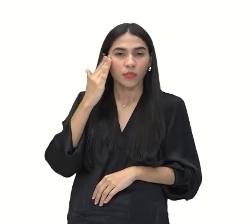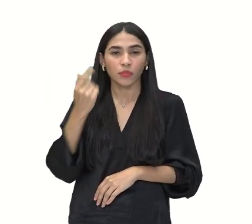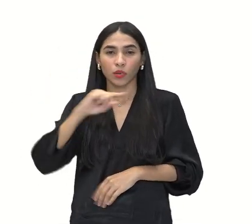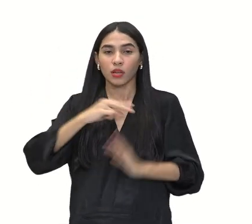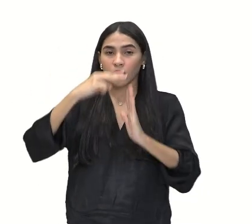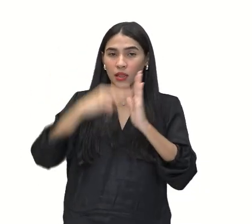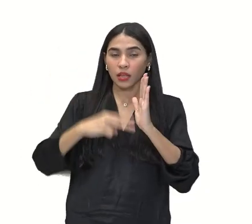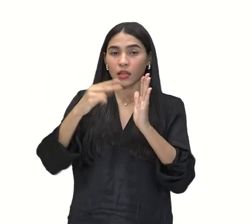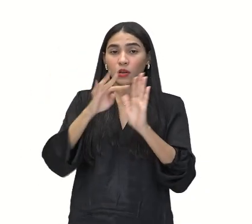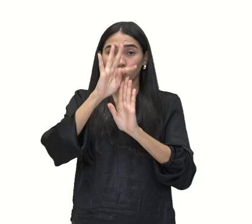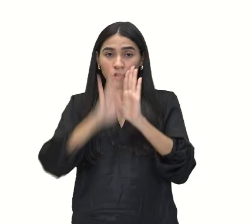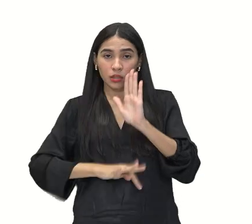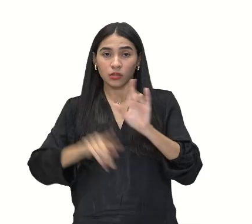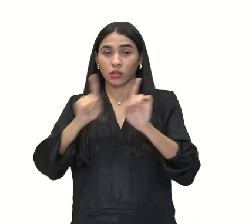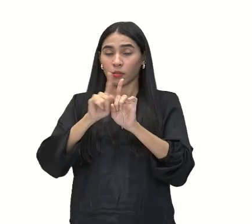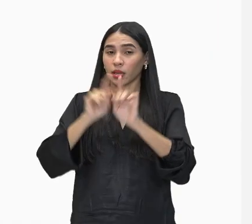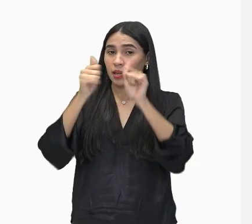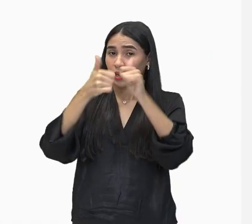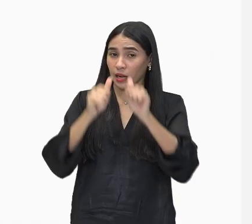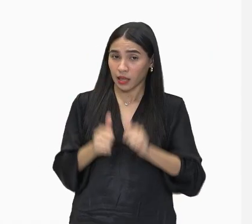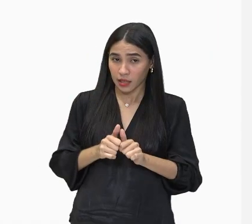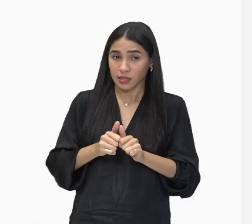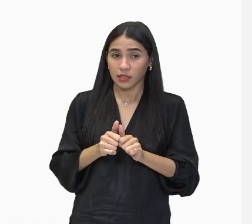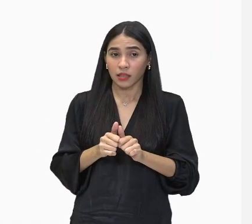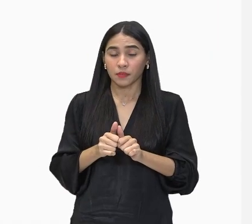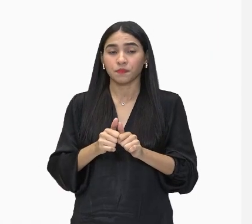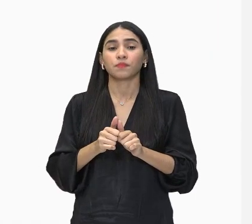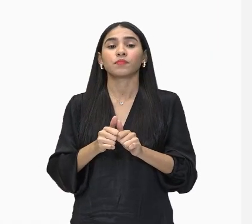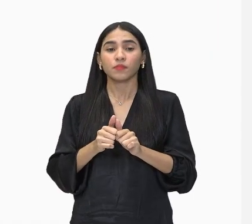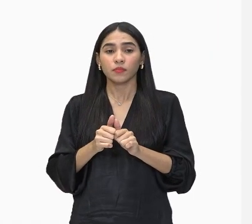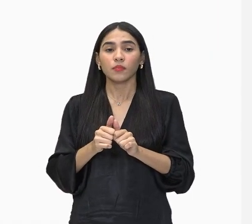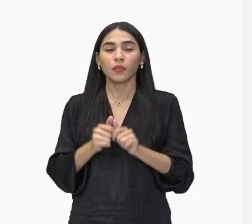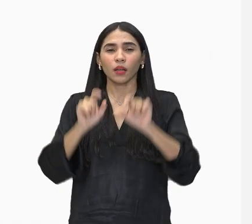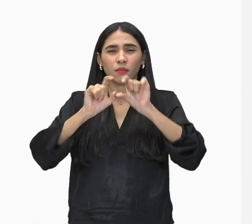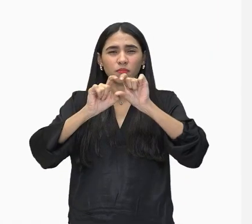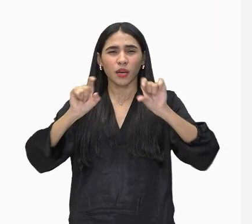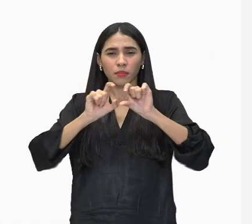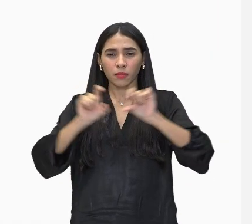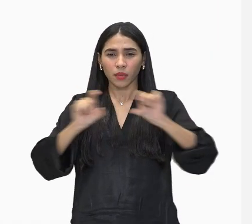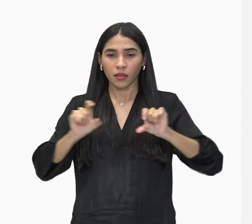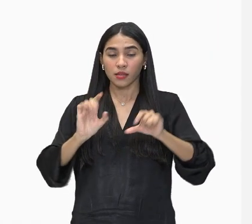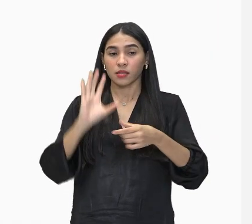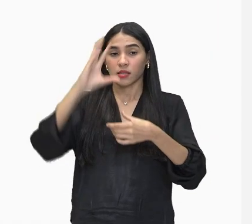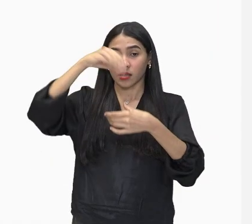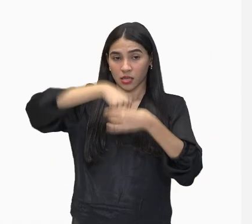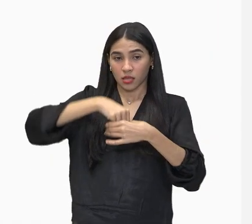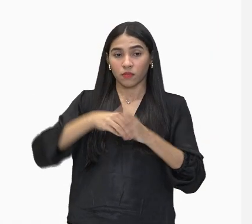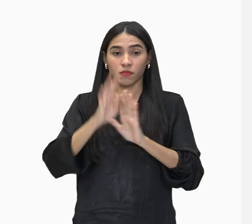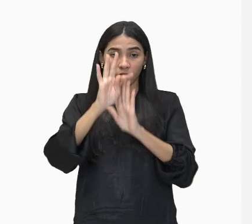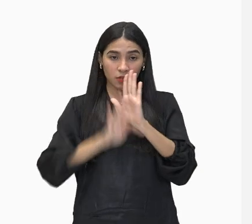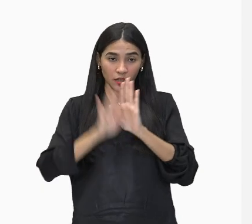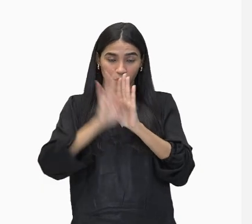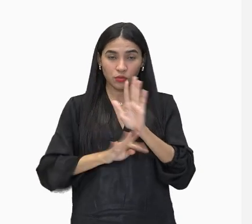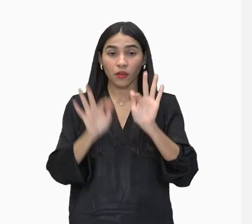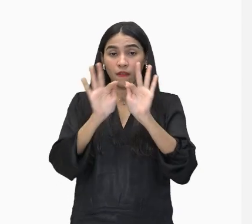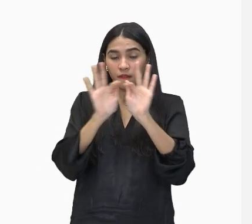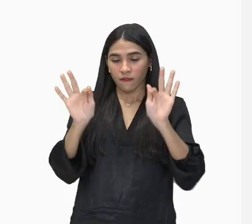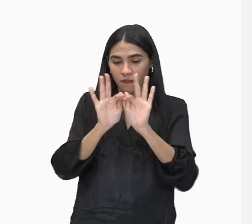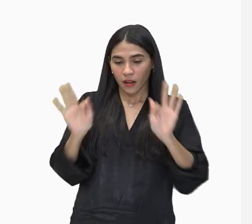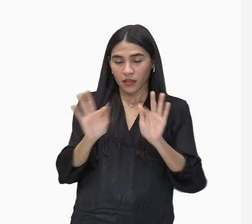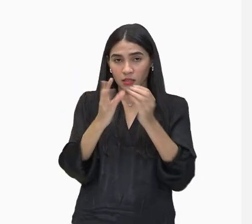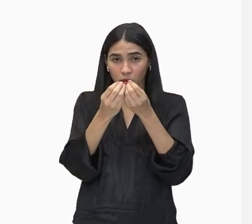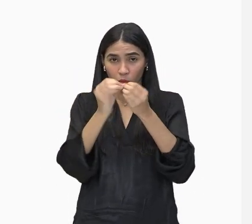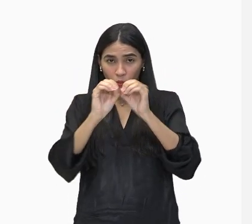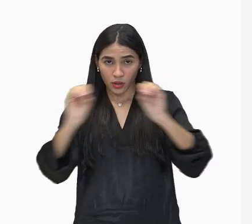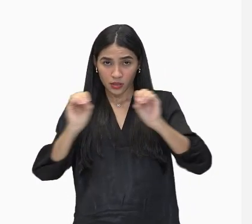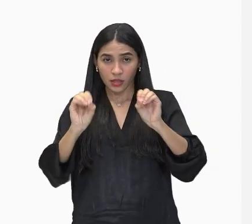um texto e analisar exatamente os enunciados que compõem esse texto, as frases, as orações